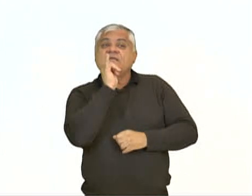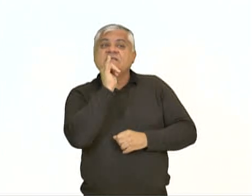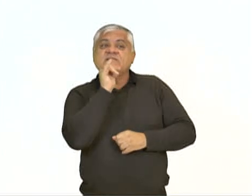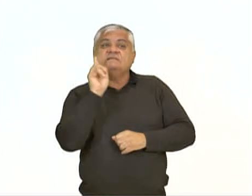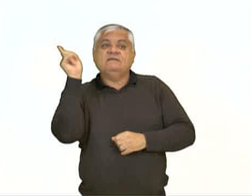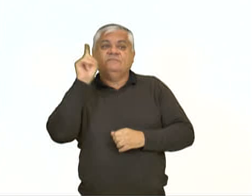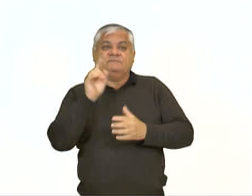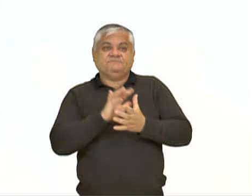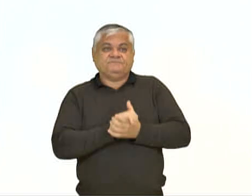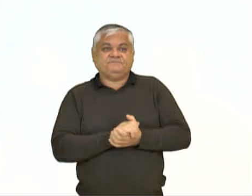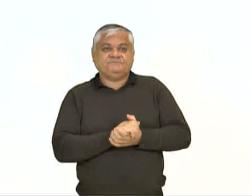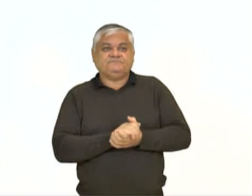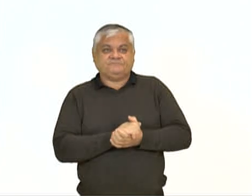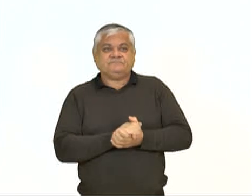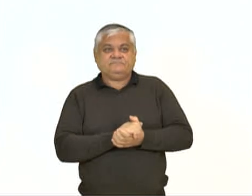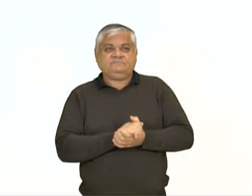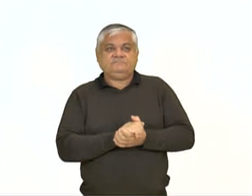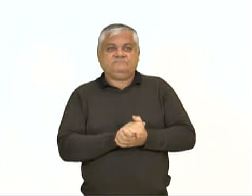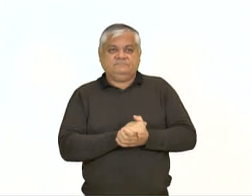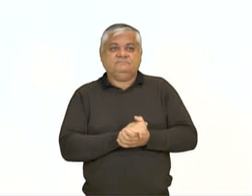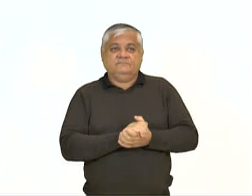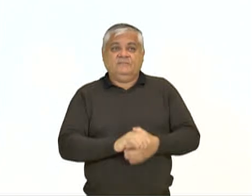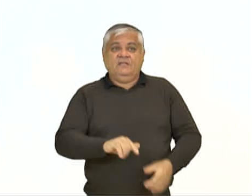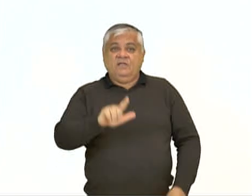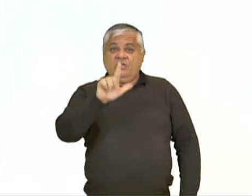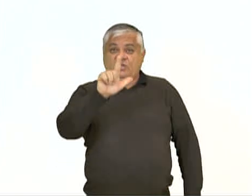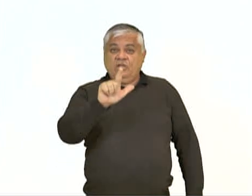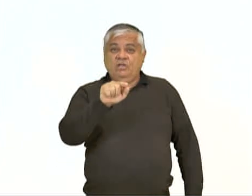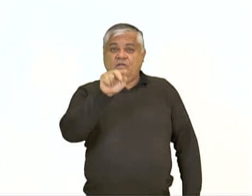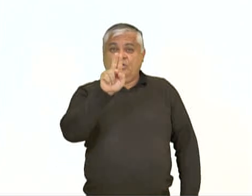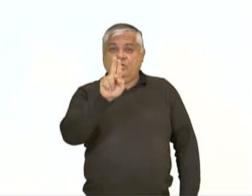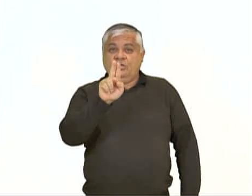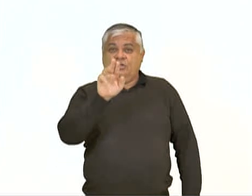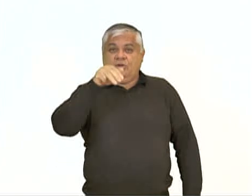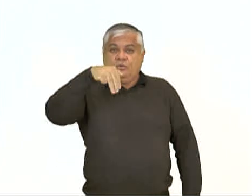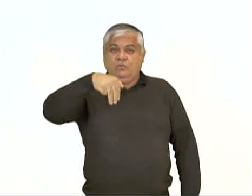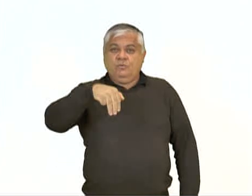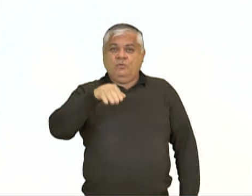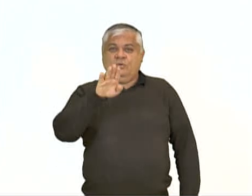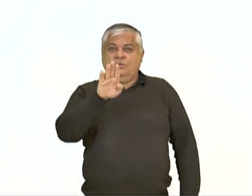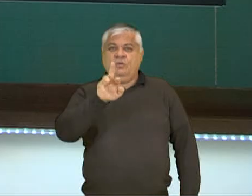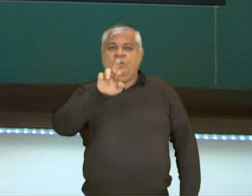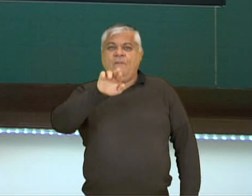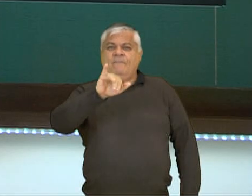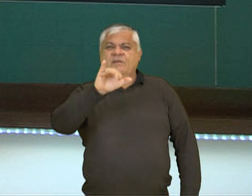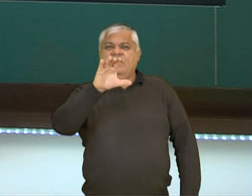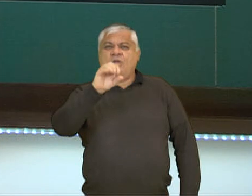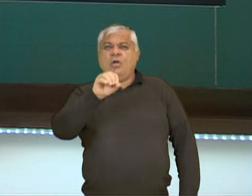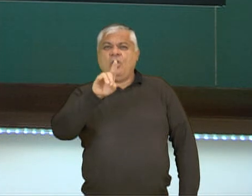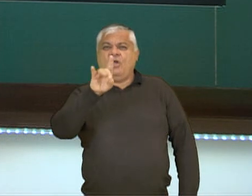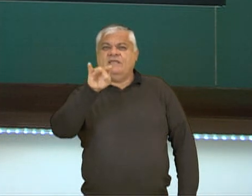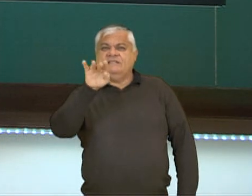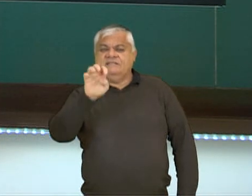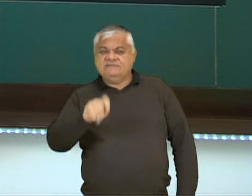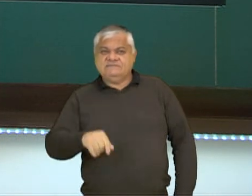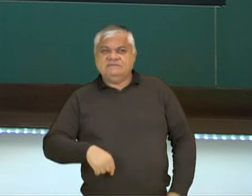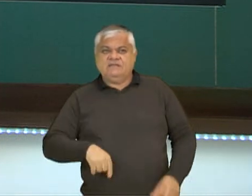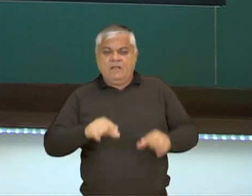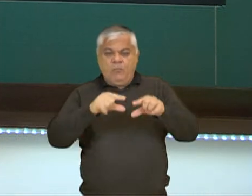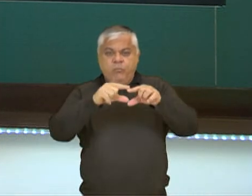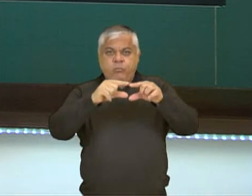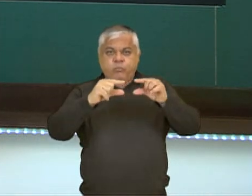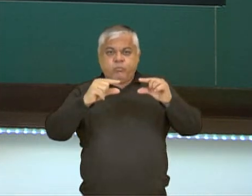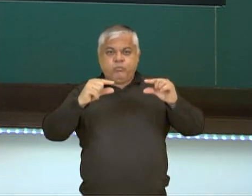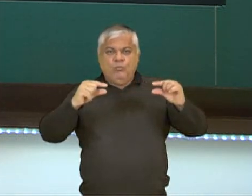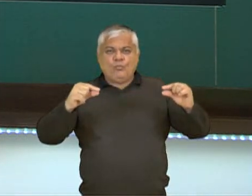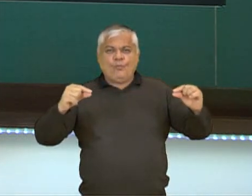ó. Ascaris lumbricoide, a famosa lombriga. Olha ela aqui, gente. Corpo cilíndrico, extremidades